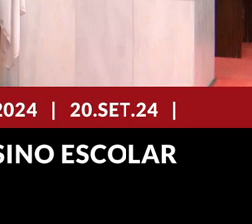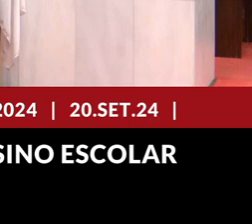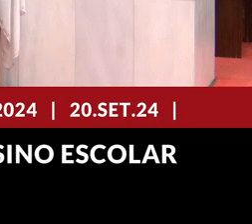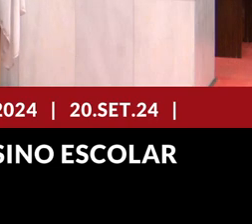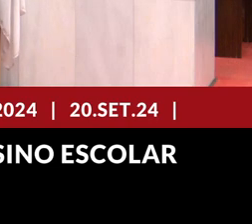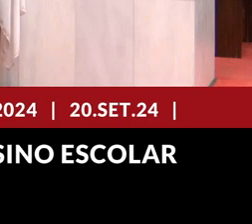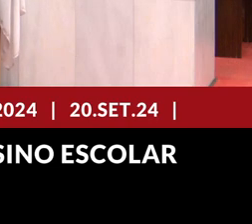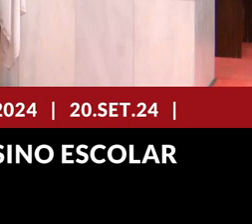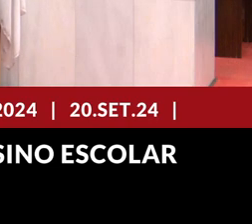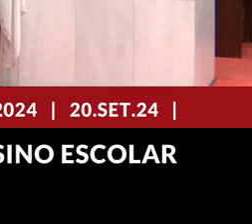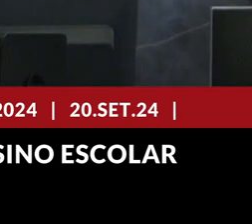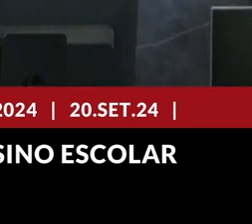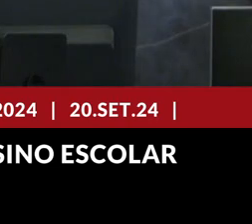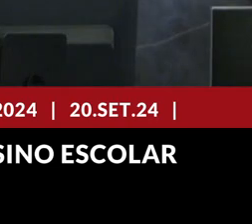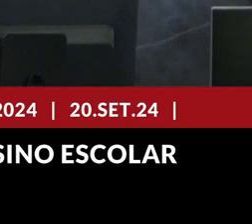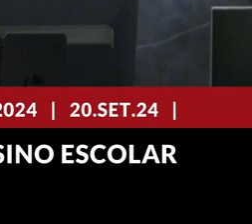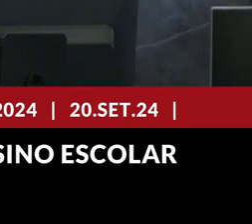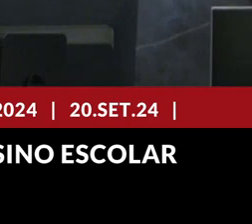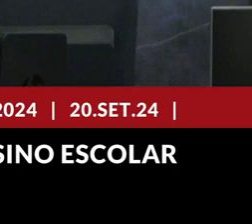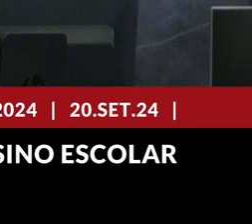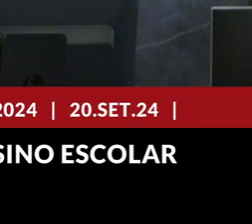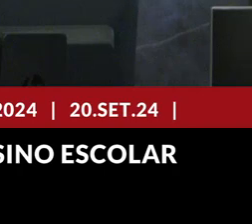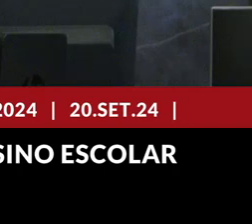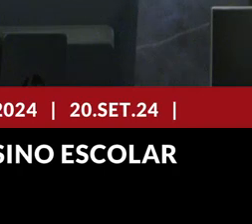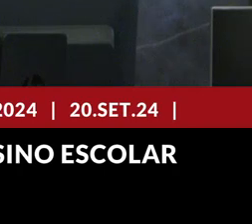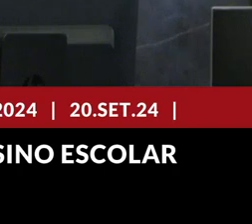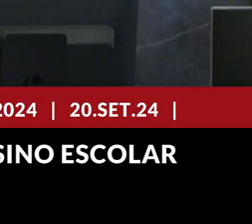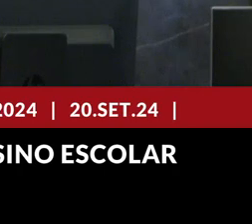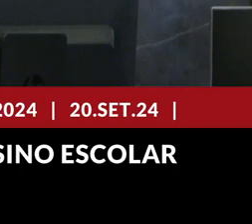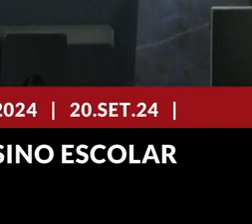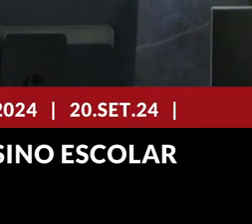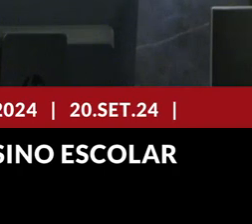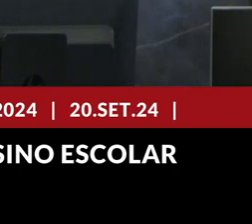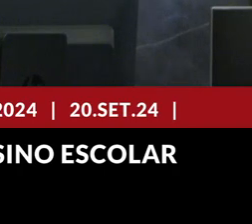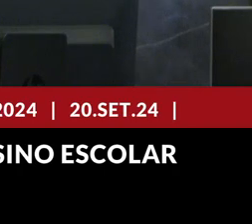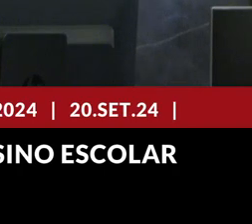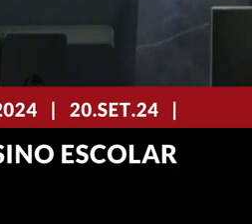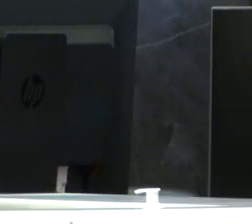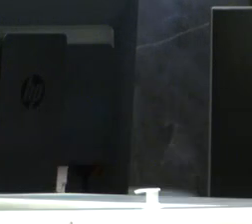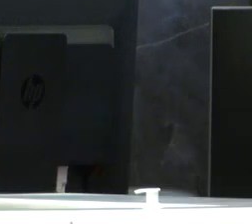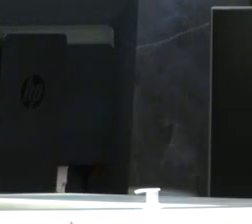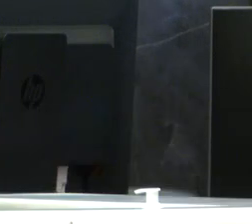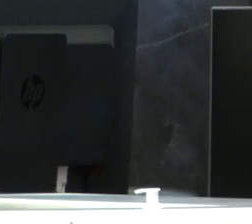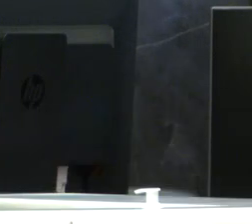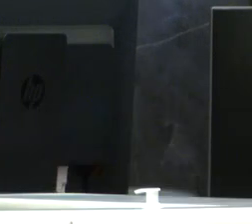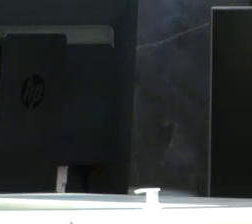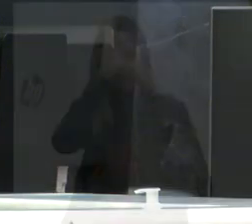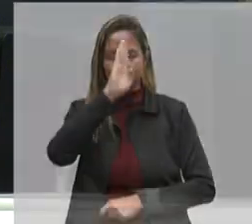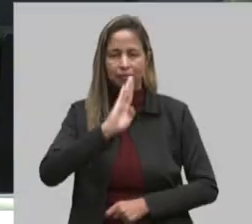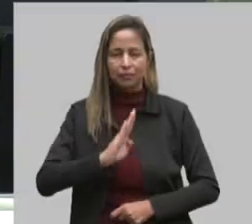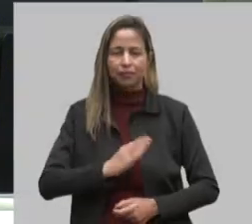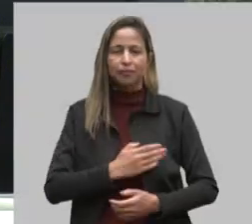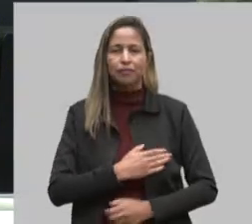convidamos a todos para em posição de respeito ouvirmos o hino nacional